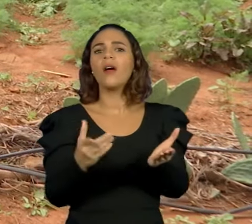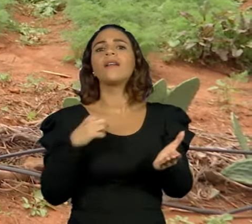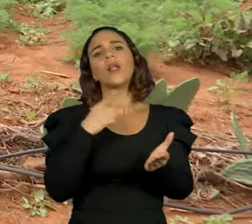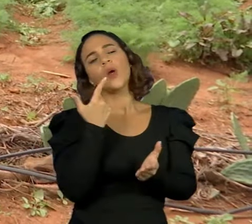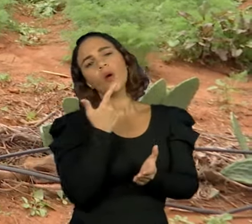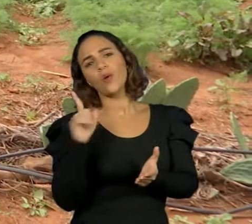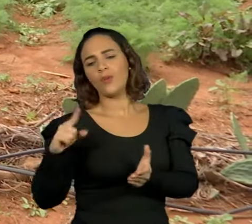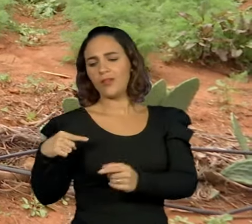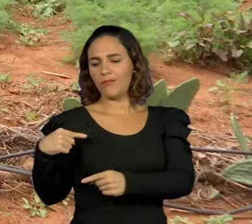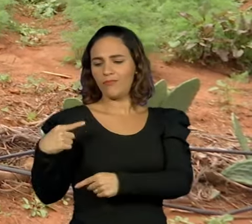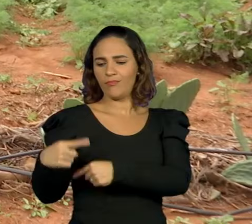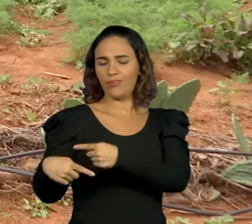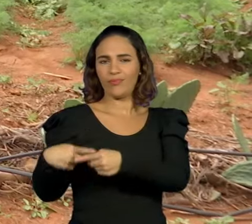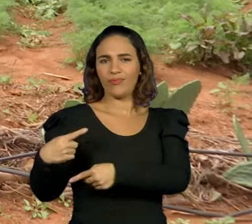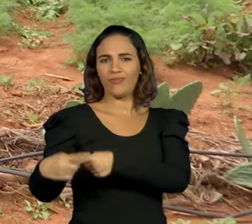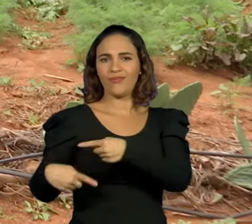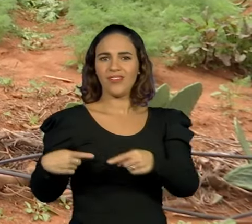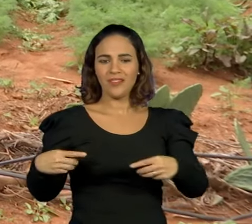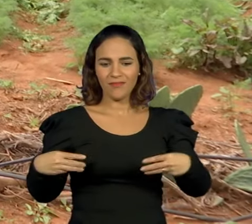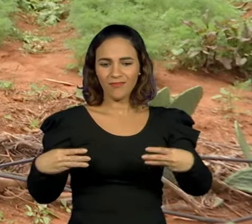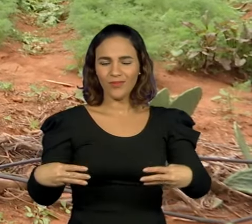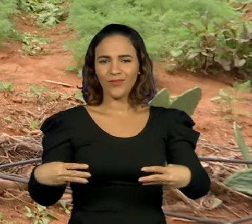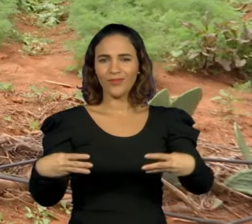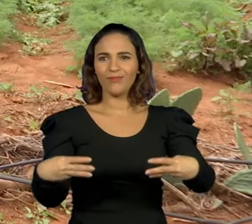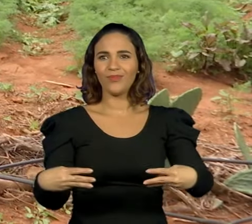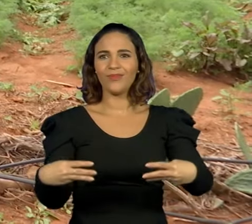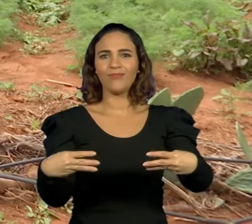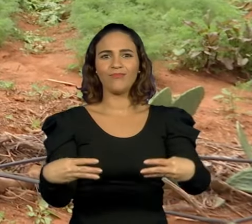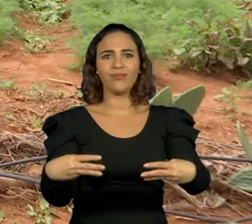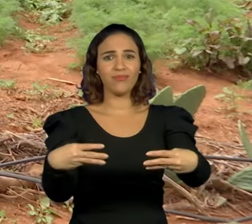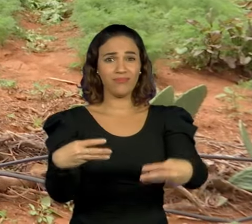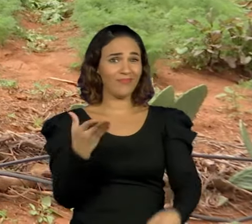encanteiradora que já faz tudo pela gente, coisa que a gente